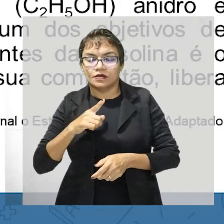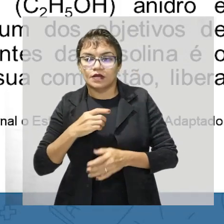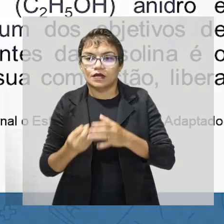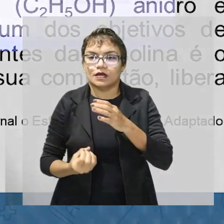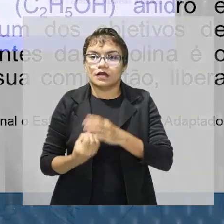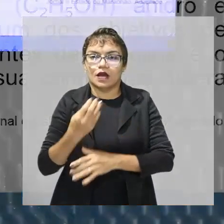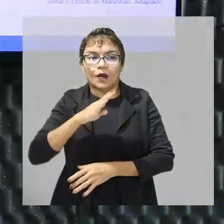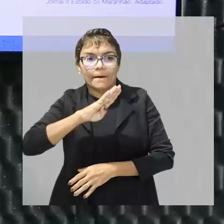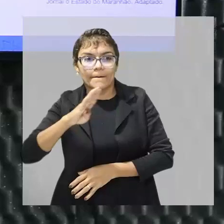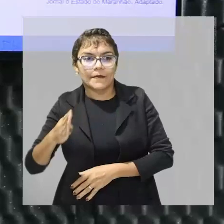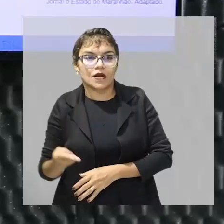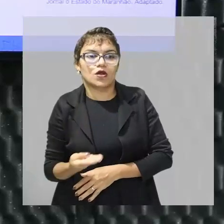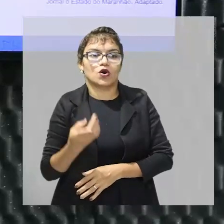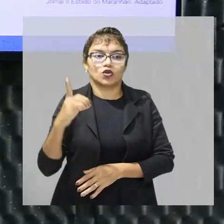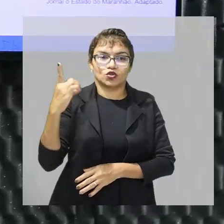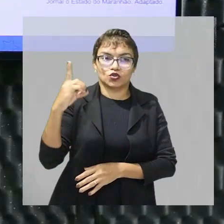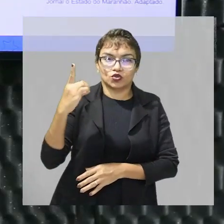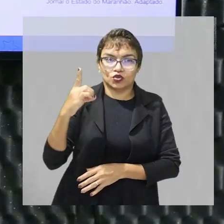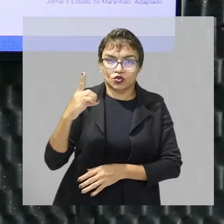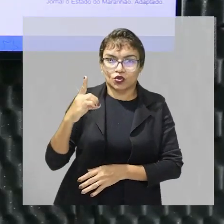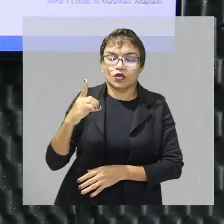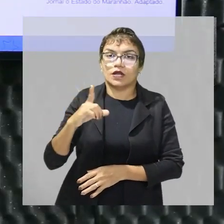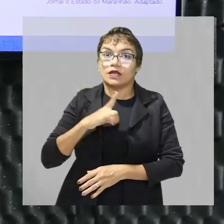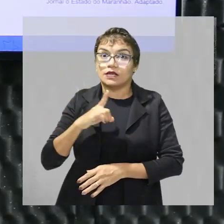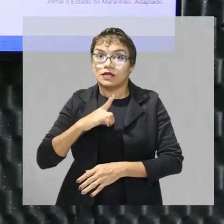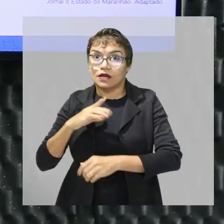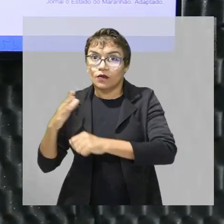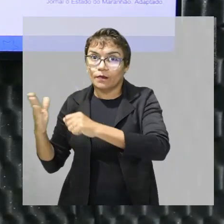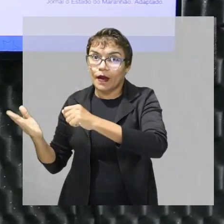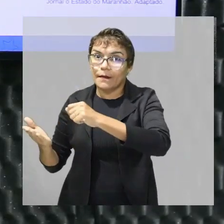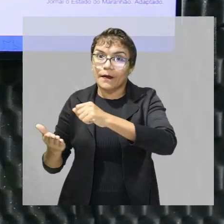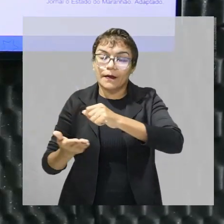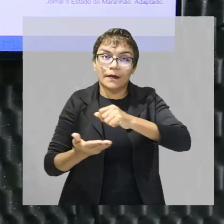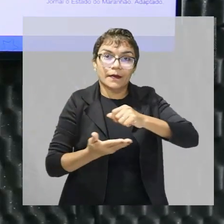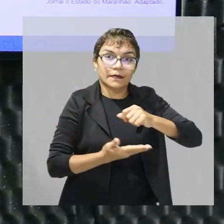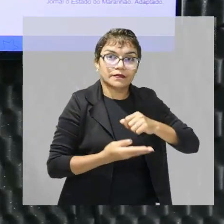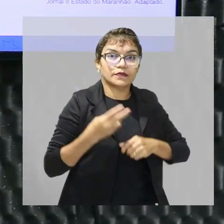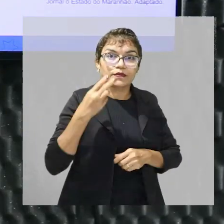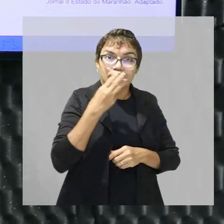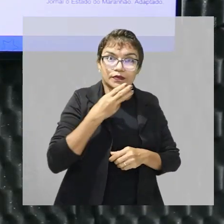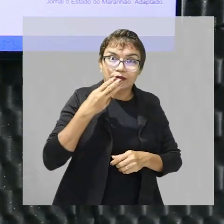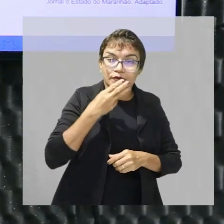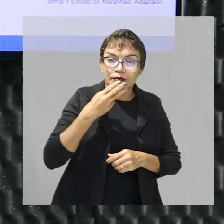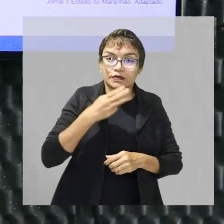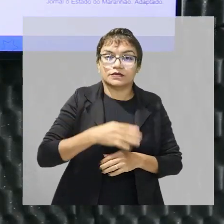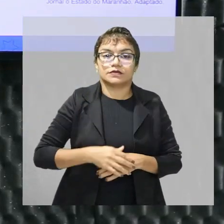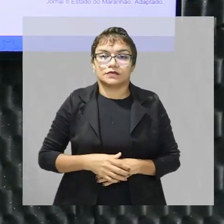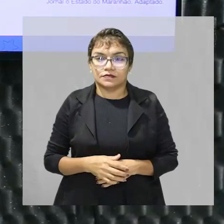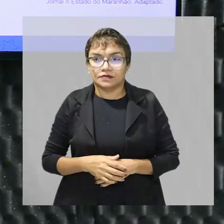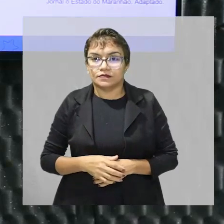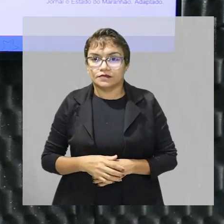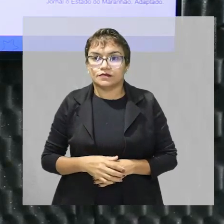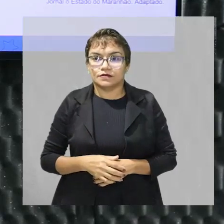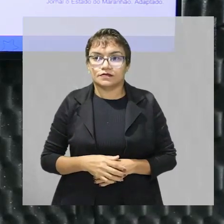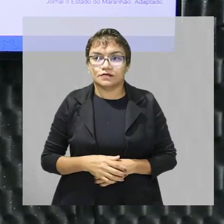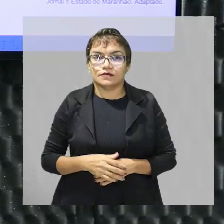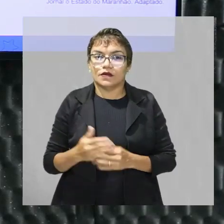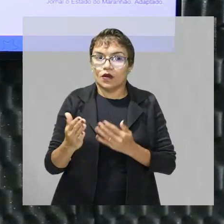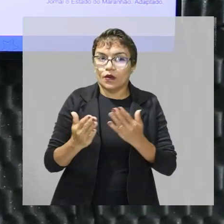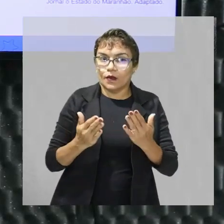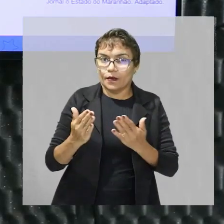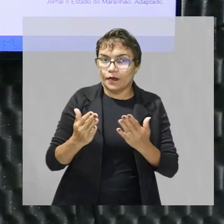mantém os cortadores de cana-de-açúcar no país em condição subhumana e com vida útil equiparada à